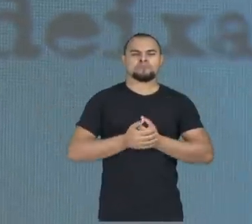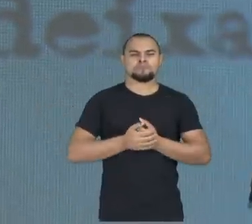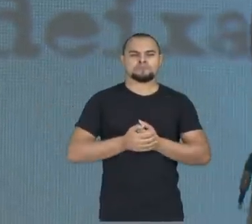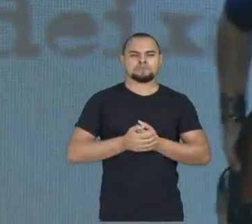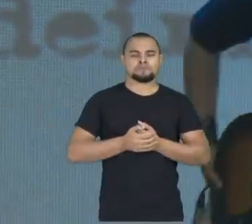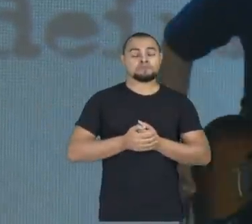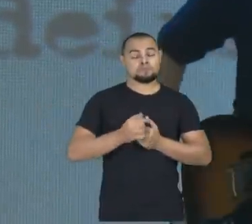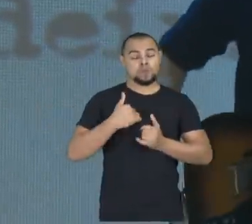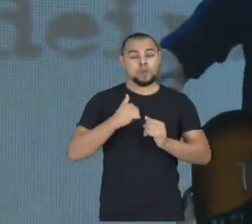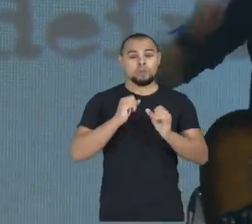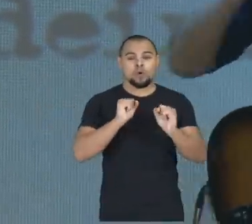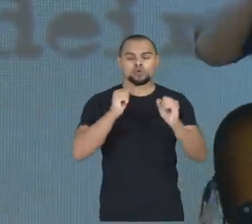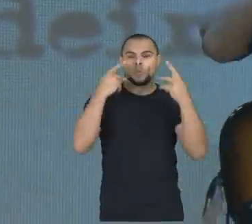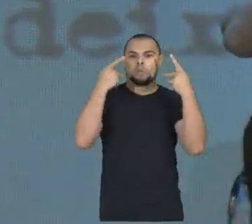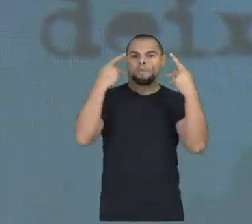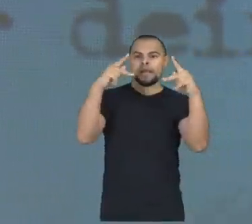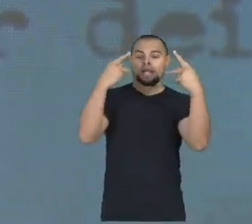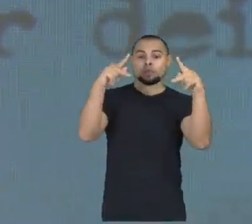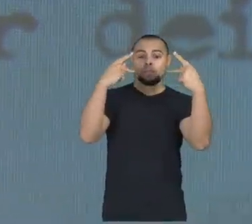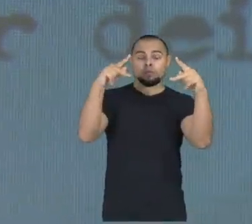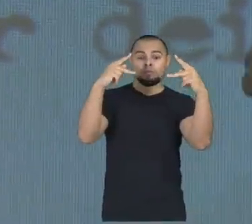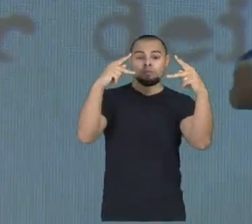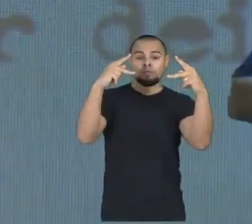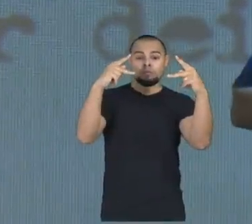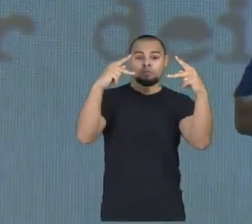Eu posso ser o pregador,